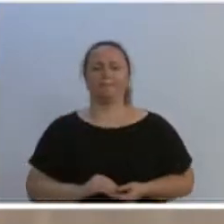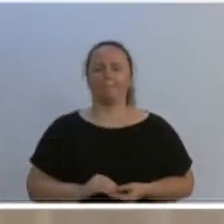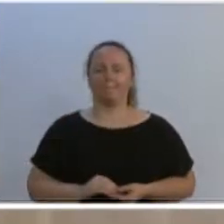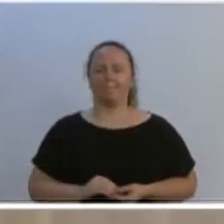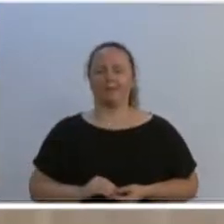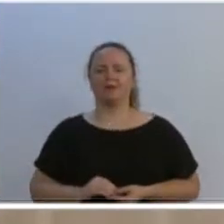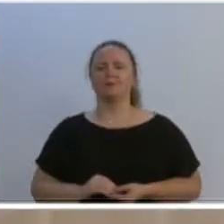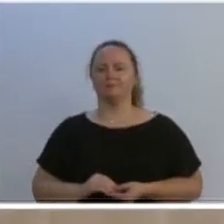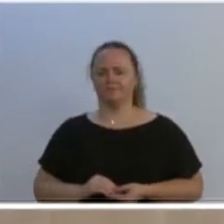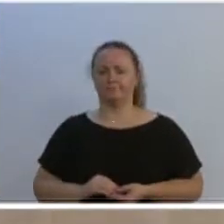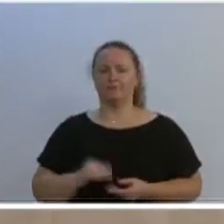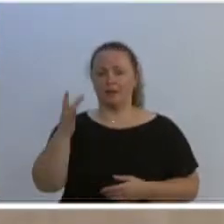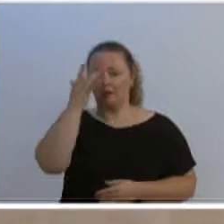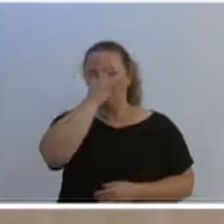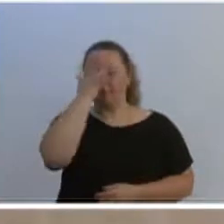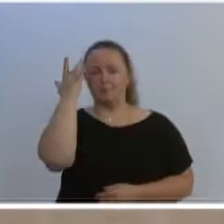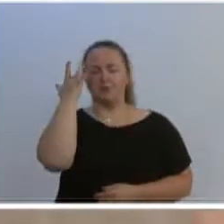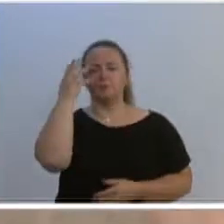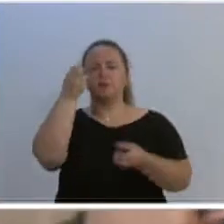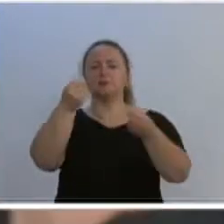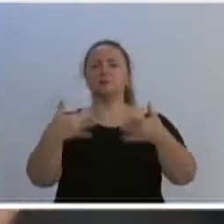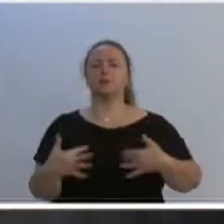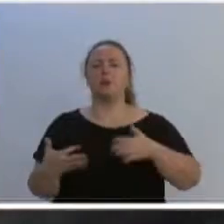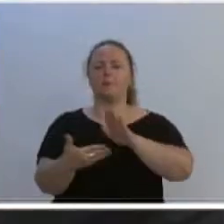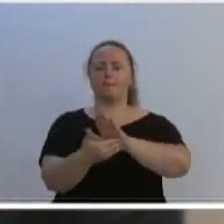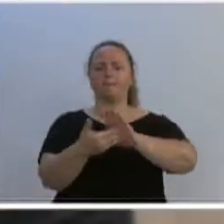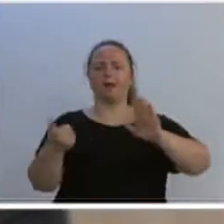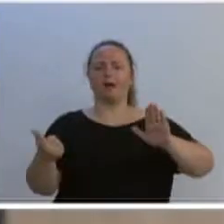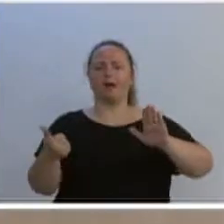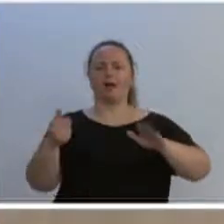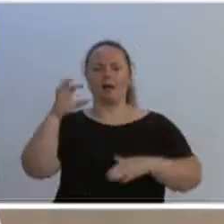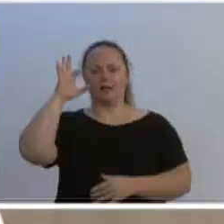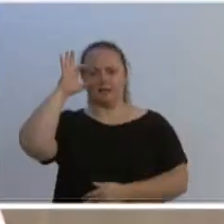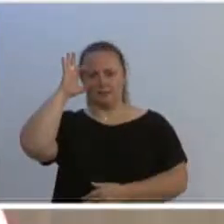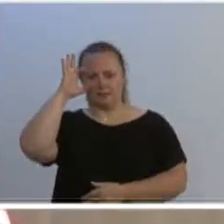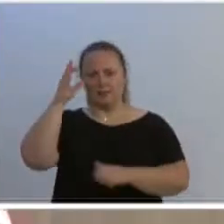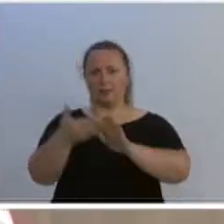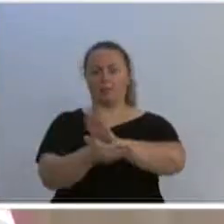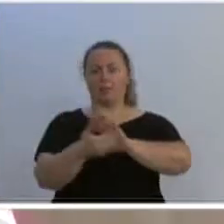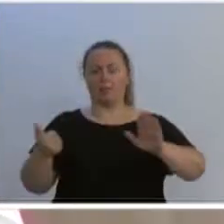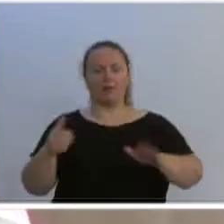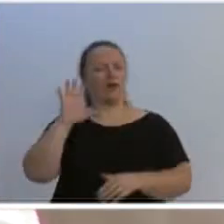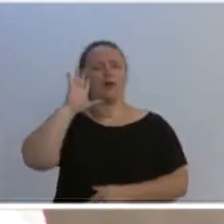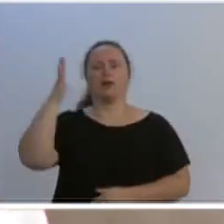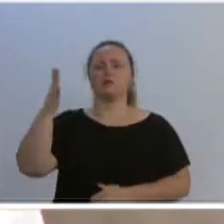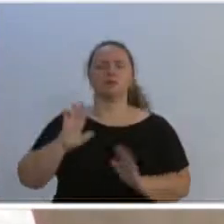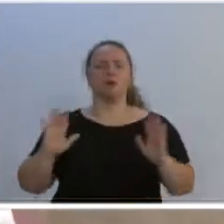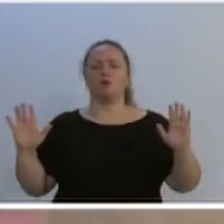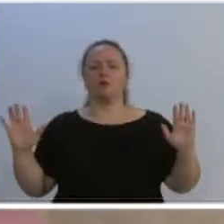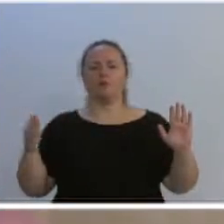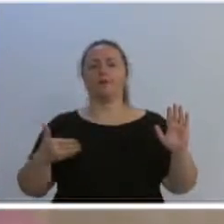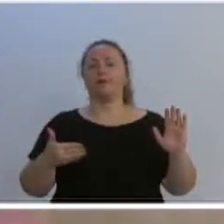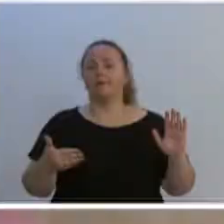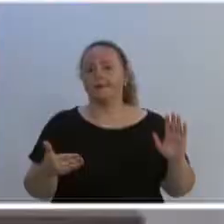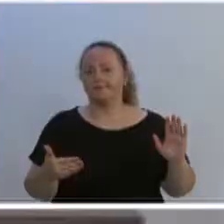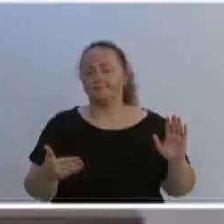ia resolver todos os problemas, foi quem conspirou para que ela saísse. Portanto, justa a minha cobrança.